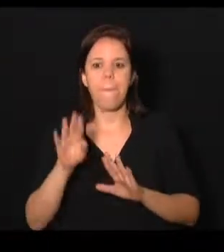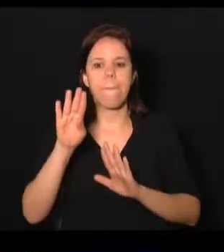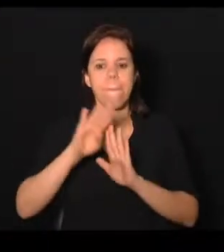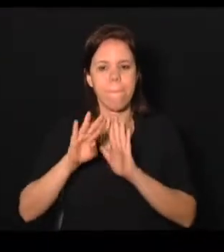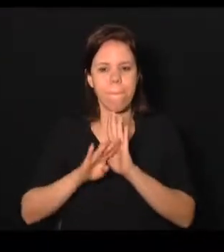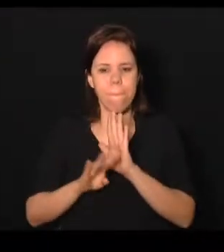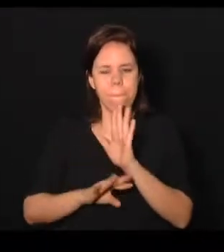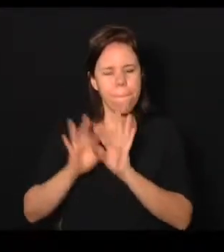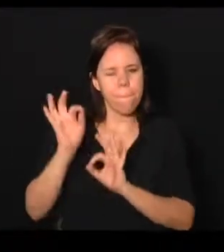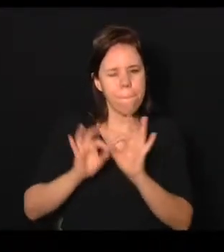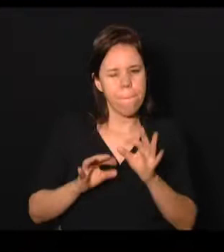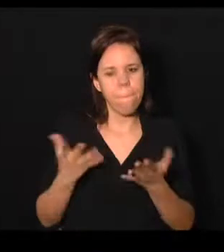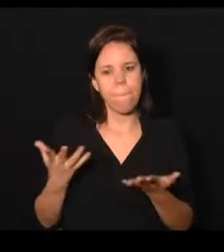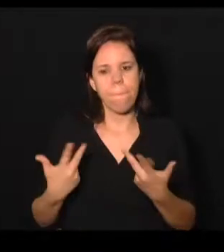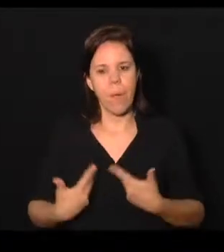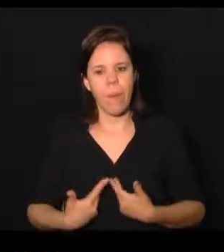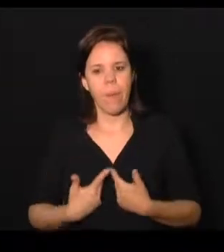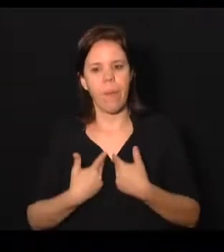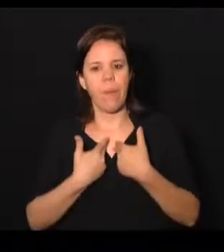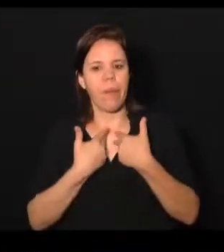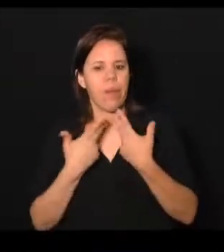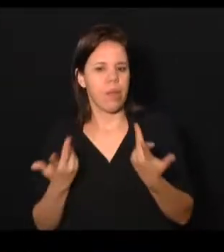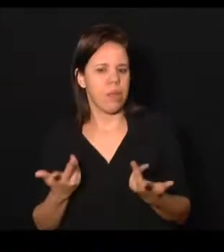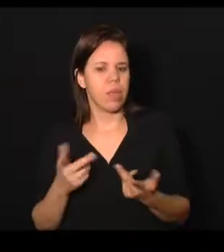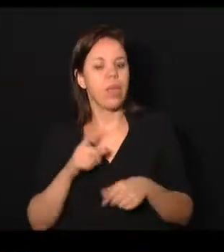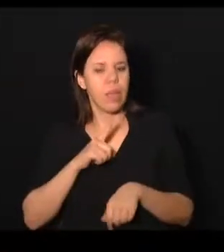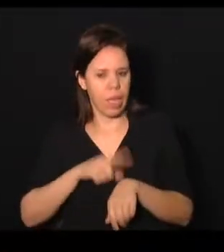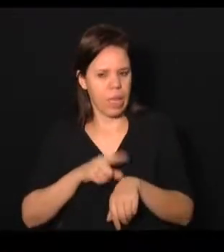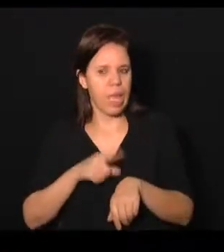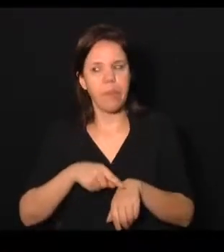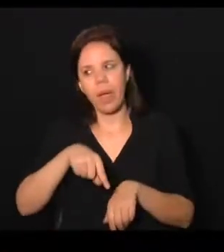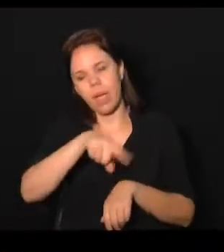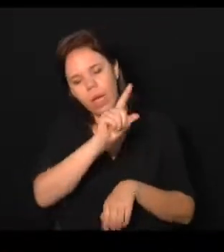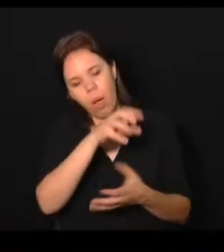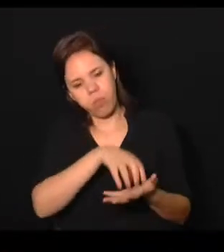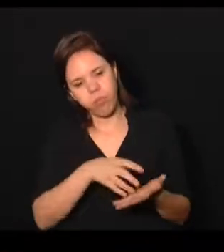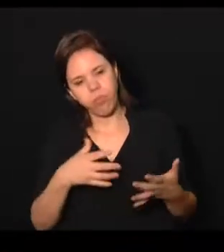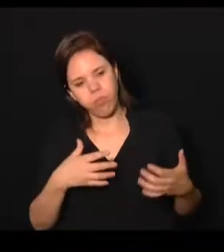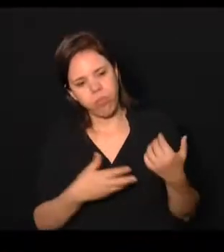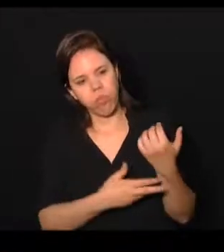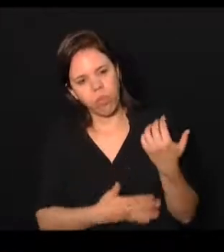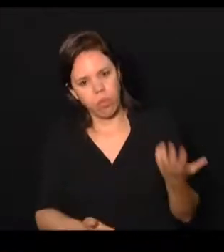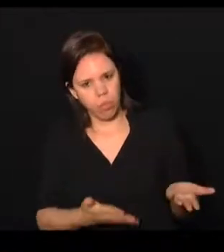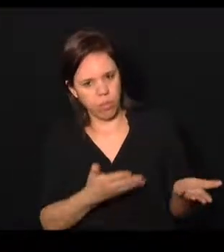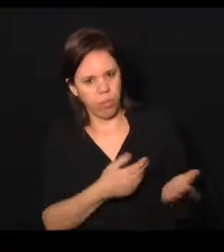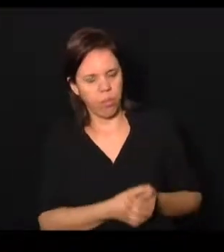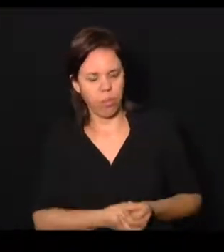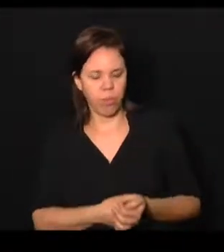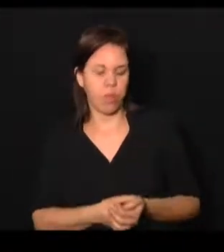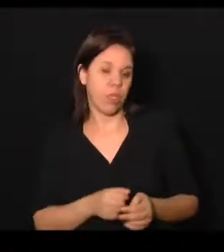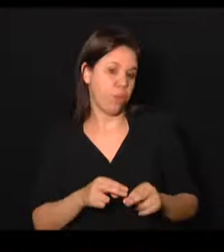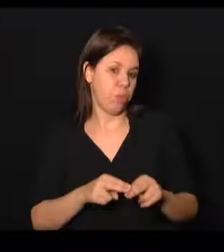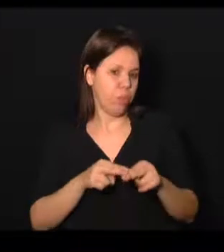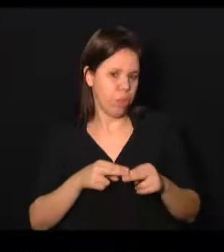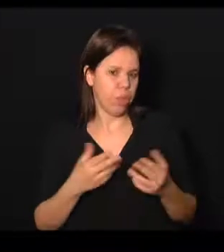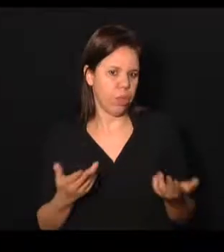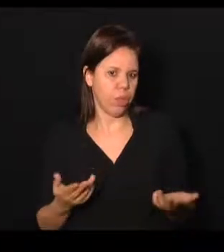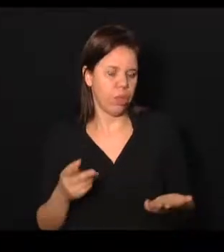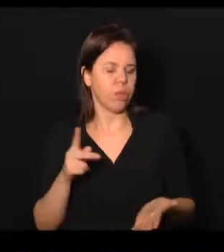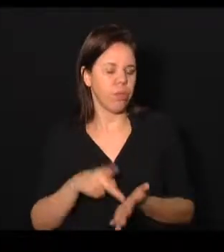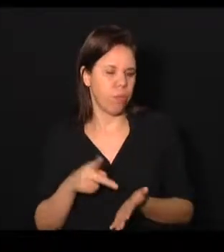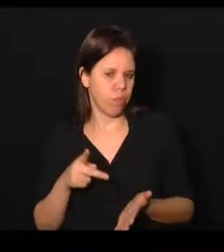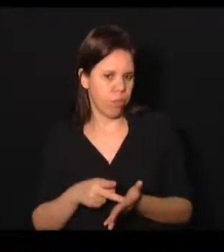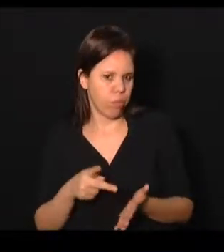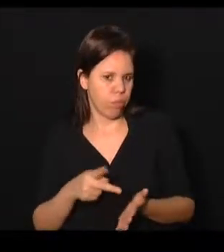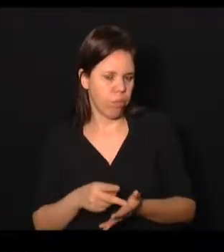vai programar uma cirurgia, então você tem tempo para ir até o banco de sangue doar. E aí, por isso, a gente, na verdade,